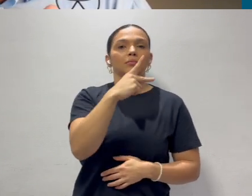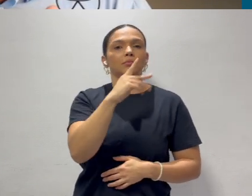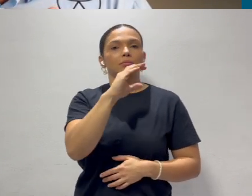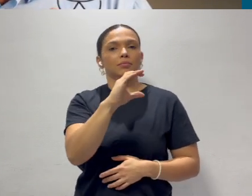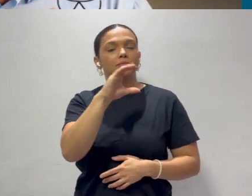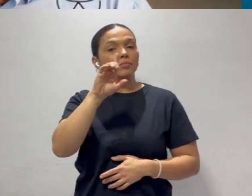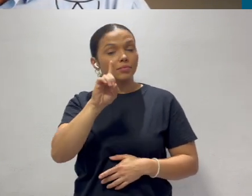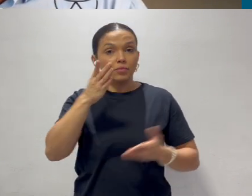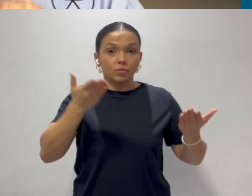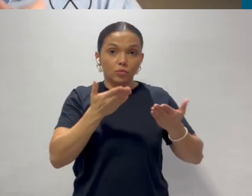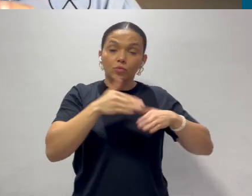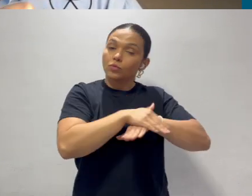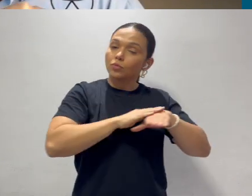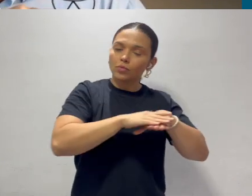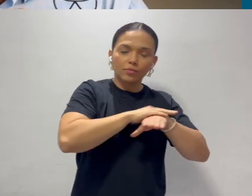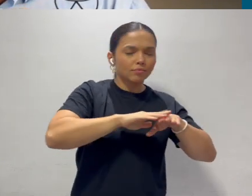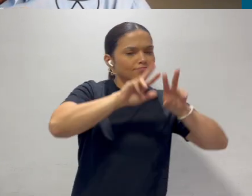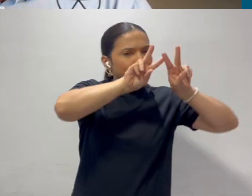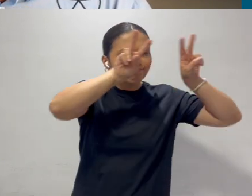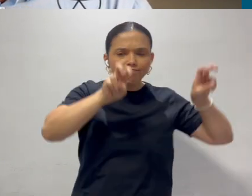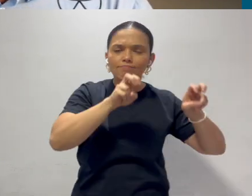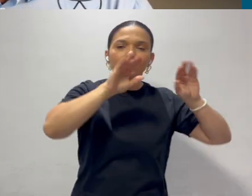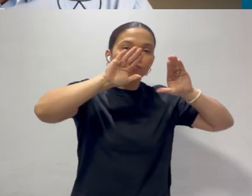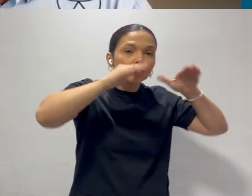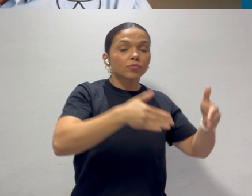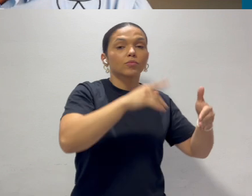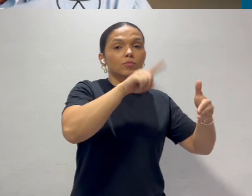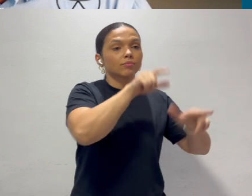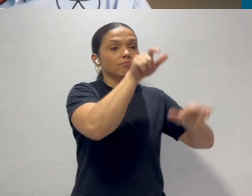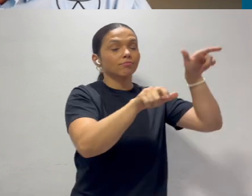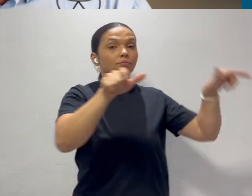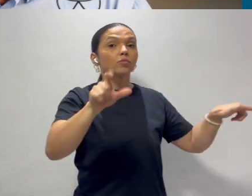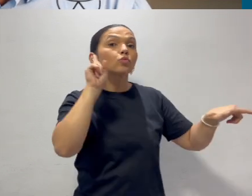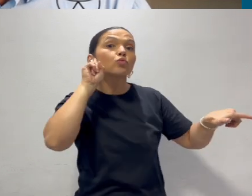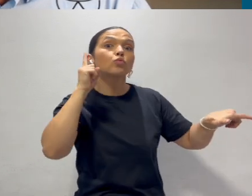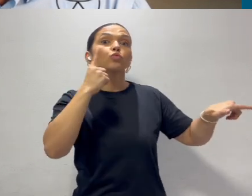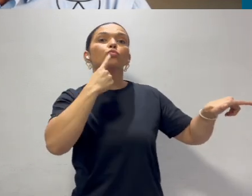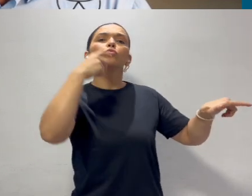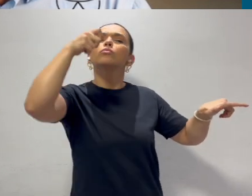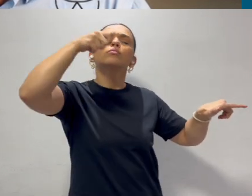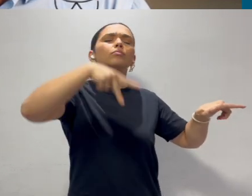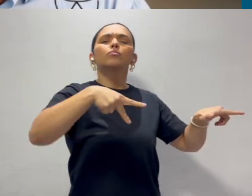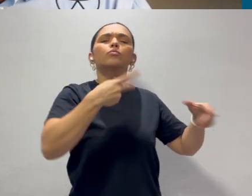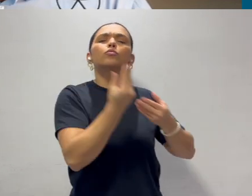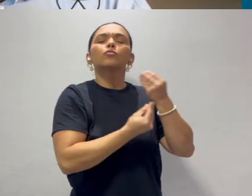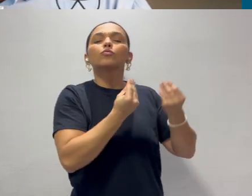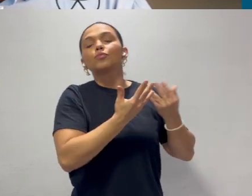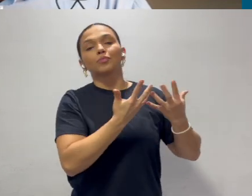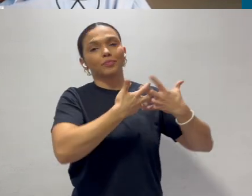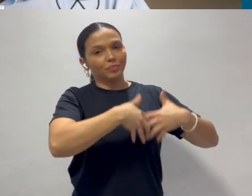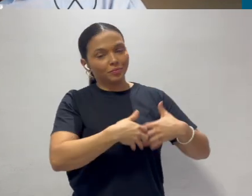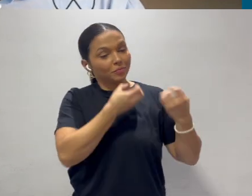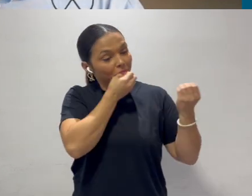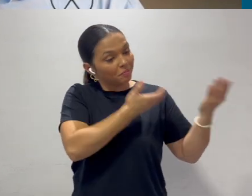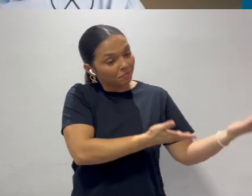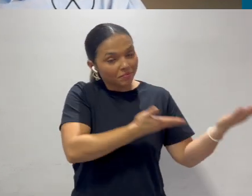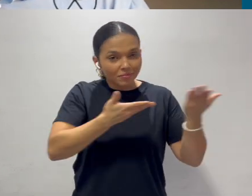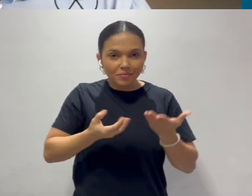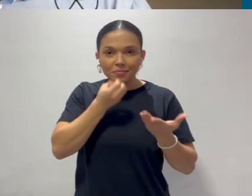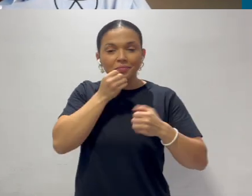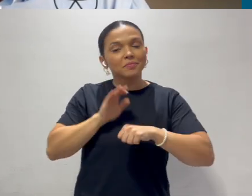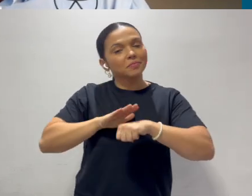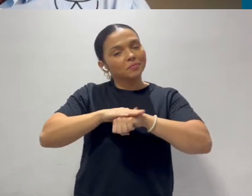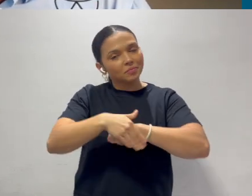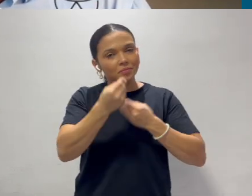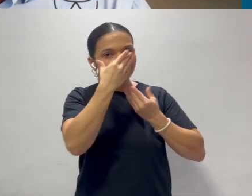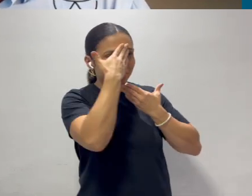aposentadoria especificamente para a pessoa com deficiência auditiva. Suzane, boa noite. Seja muito bem-vindo, obrigado por